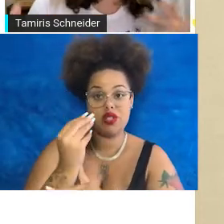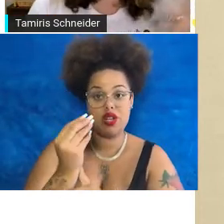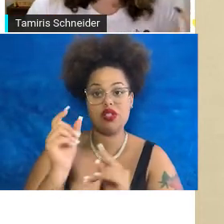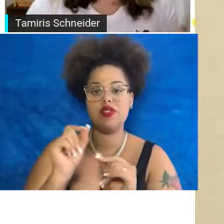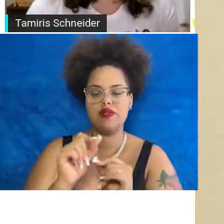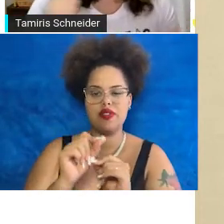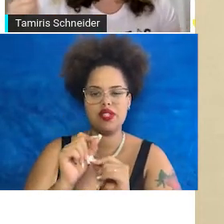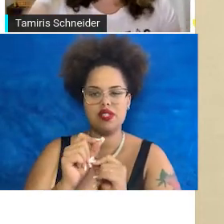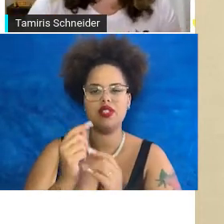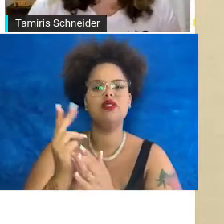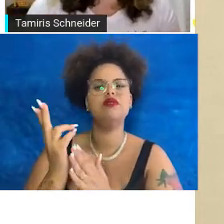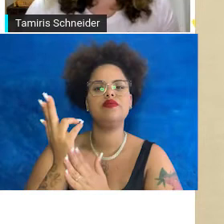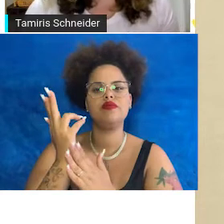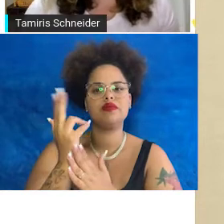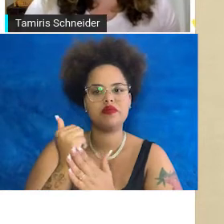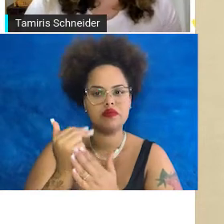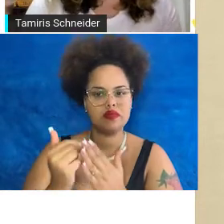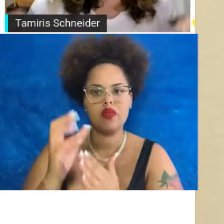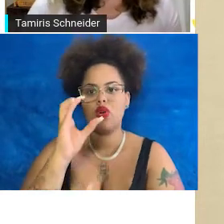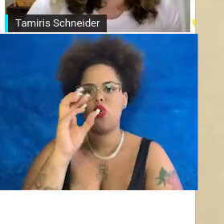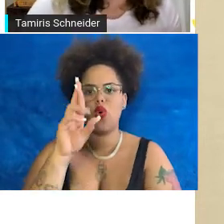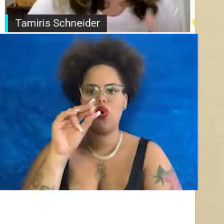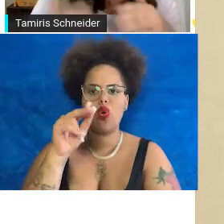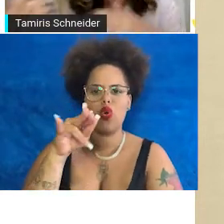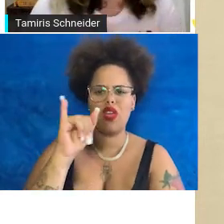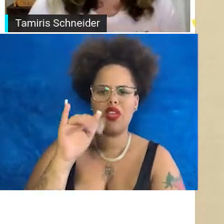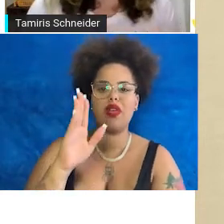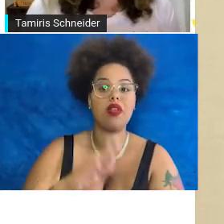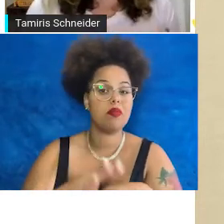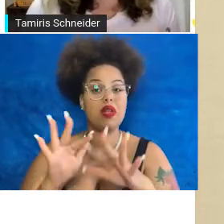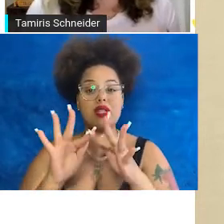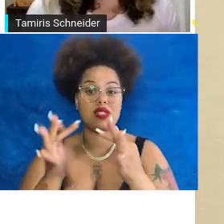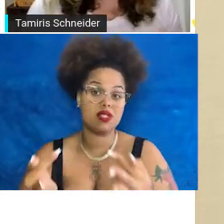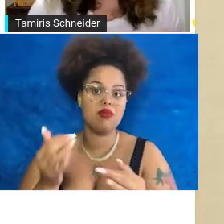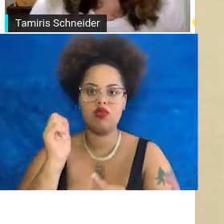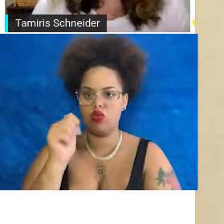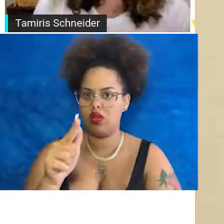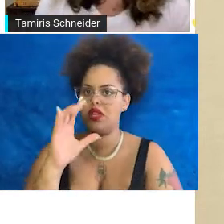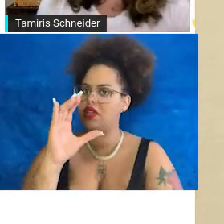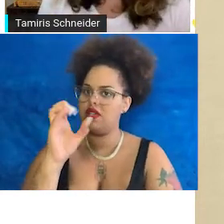esse desenho, os croquis e tudo mais, um pouco mais simples do que um cenógrafo faria.